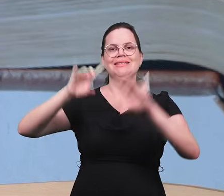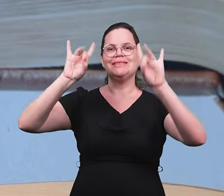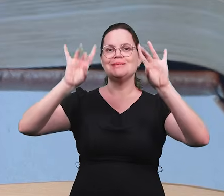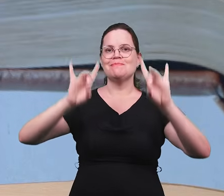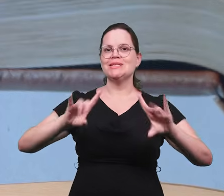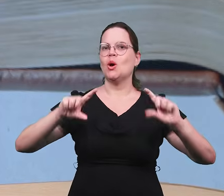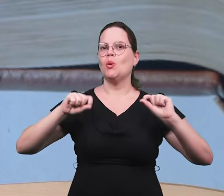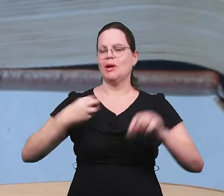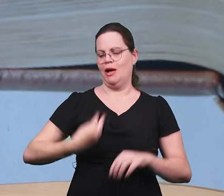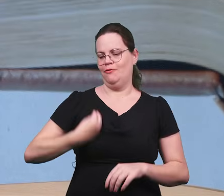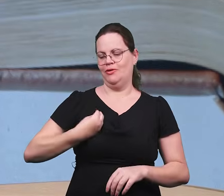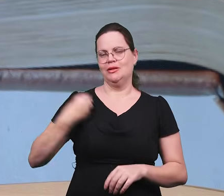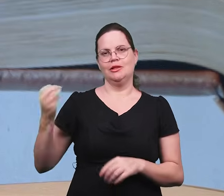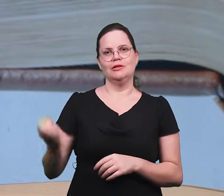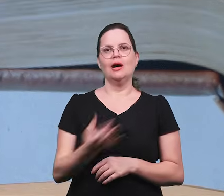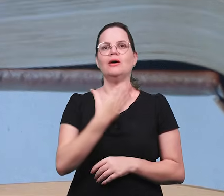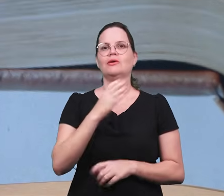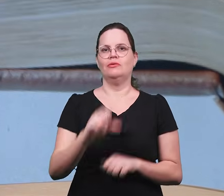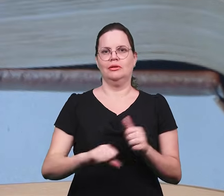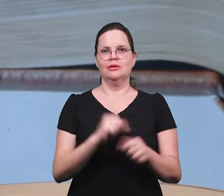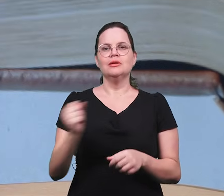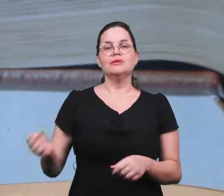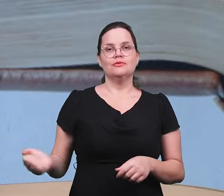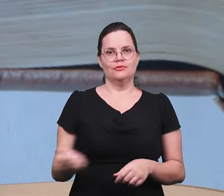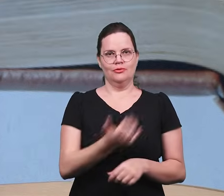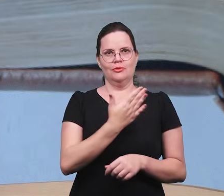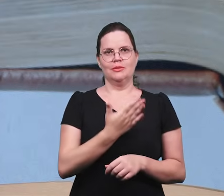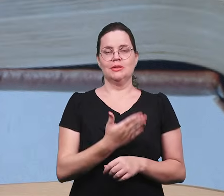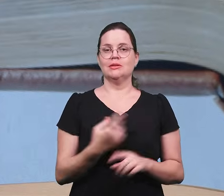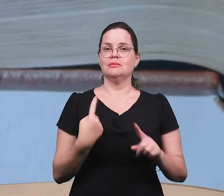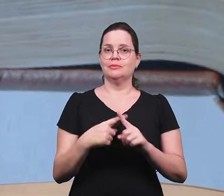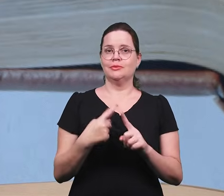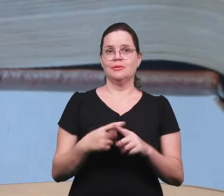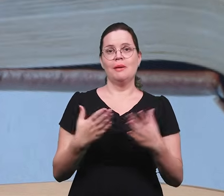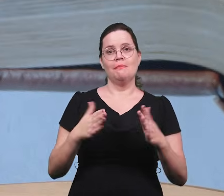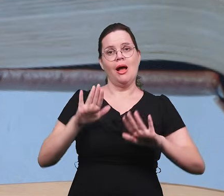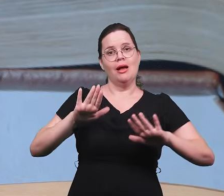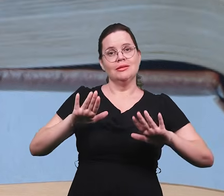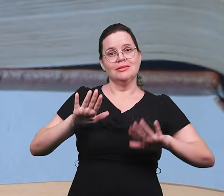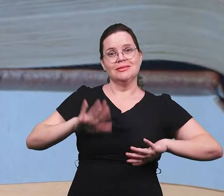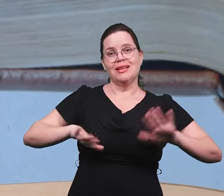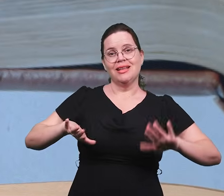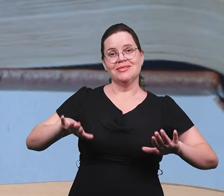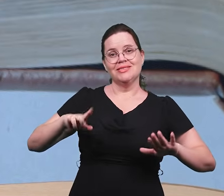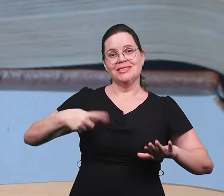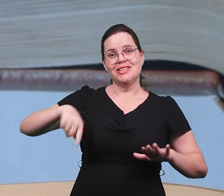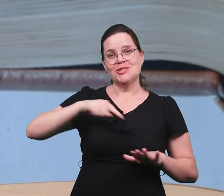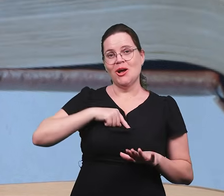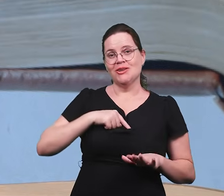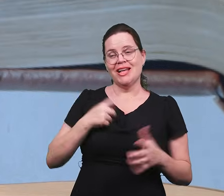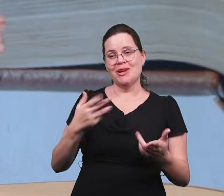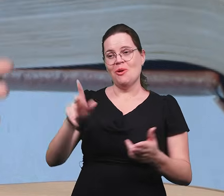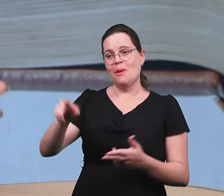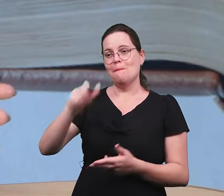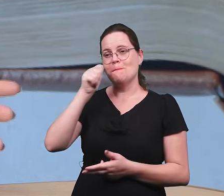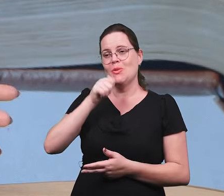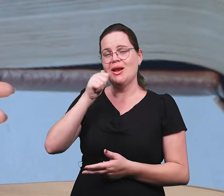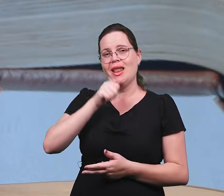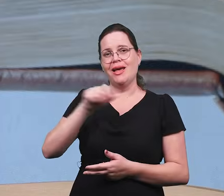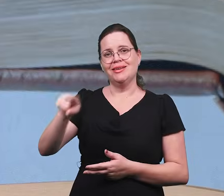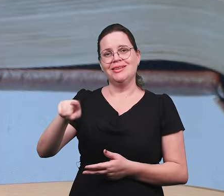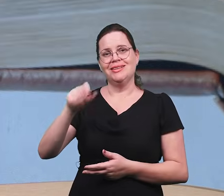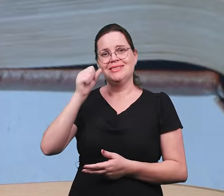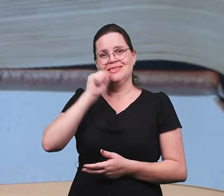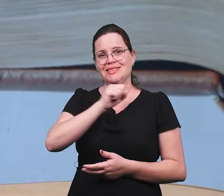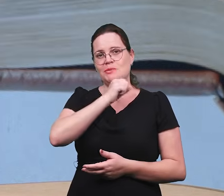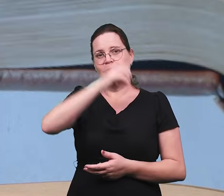essa transformação. Mas, assim como a mulher samaritana, você está se voltando, e nós muitas vezes fazemos